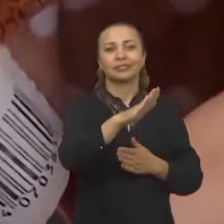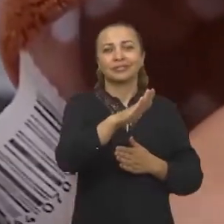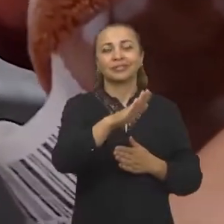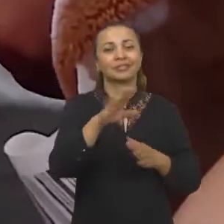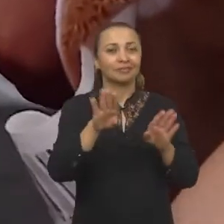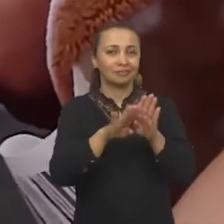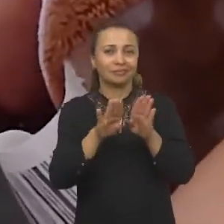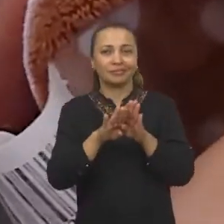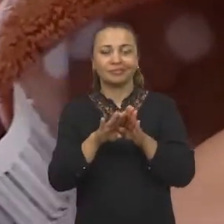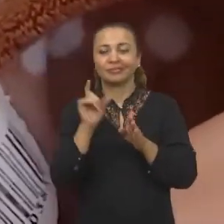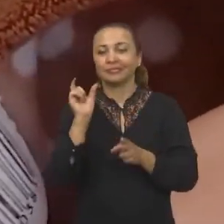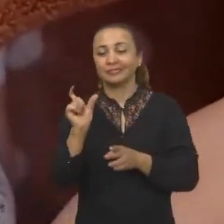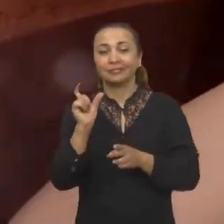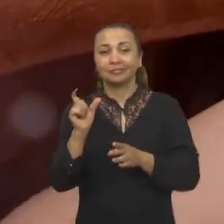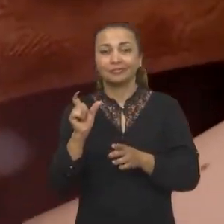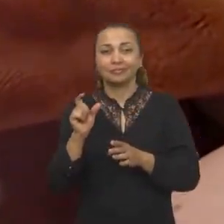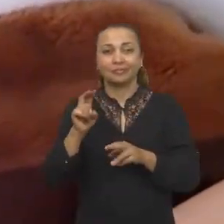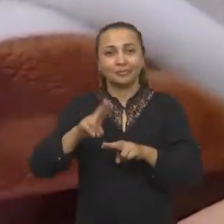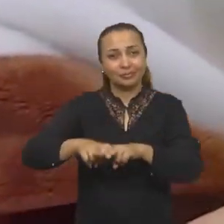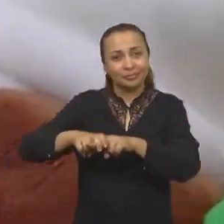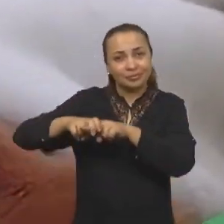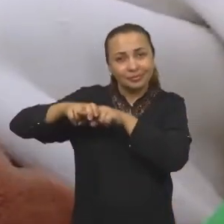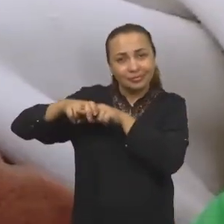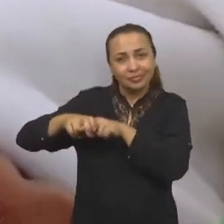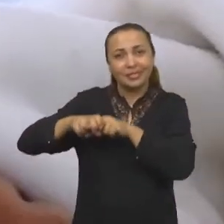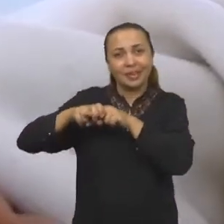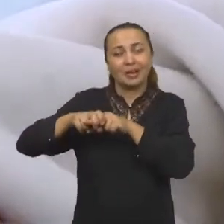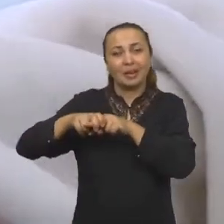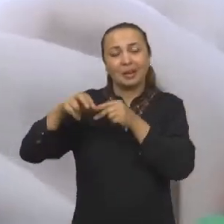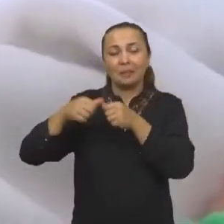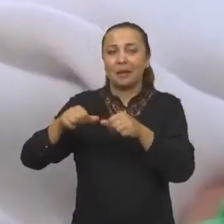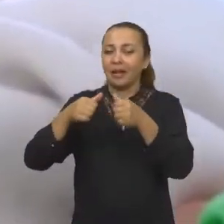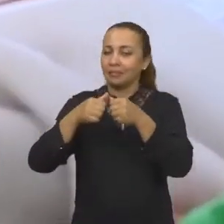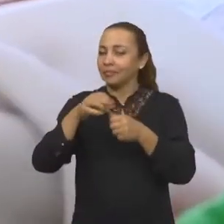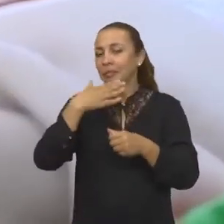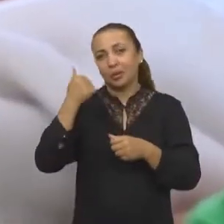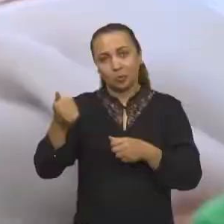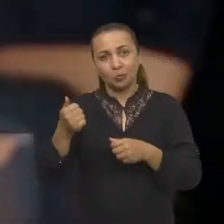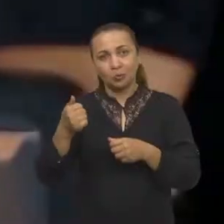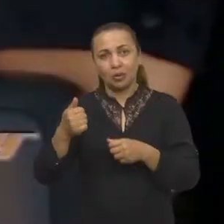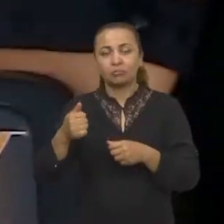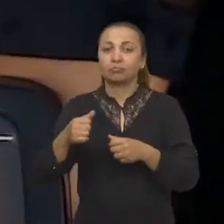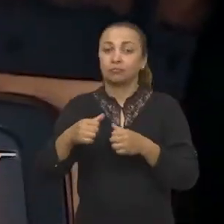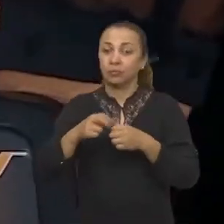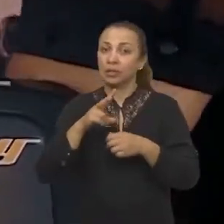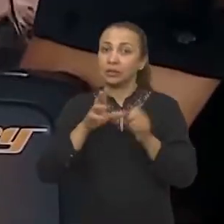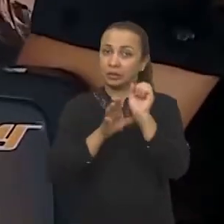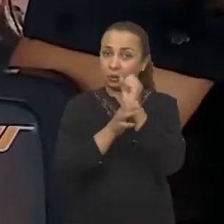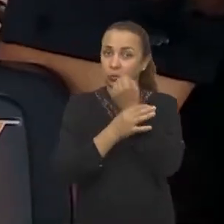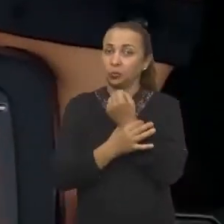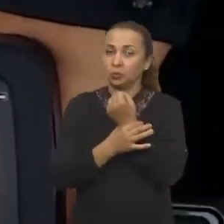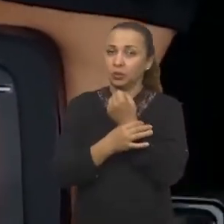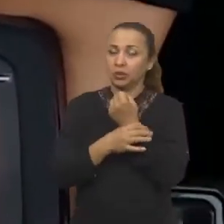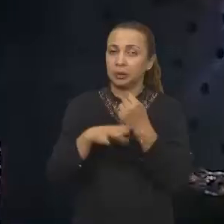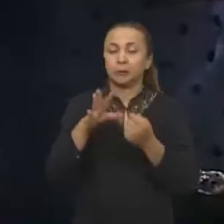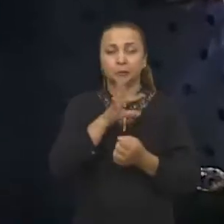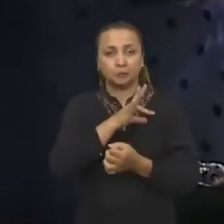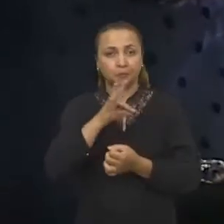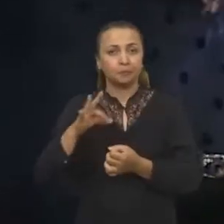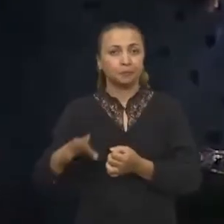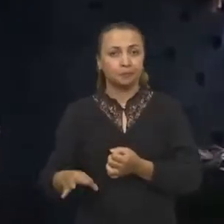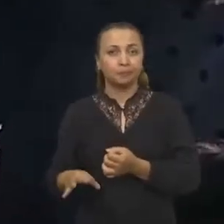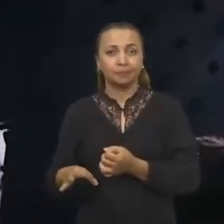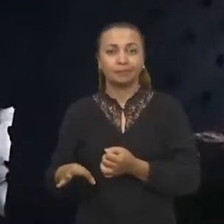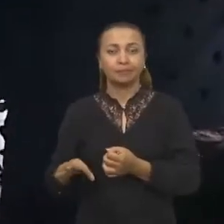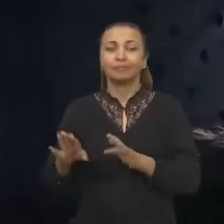andar, e também na parte da cadeira, dar mais suporte para a criança, enfim, para que ela possa ficar segura,